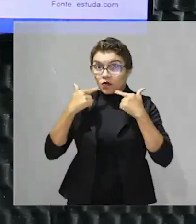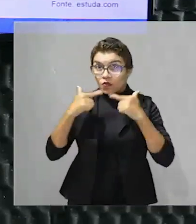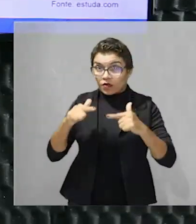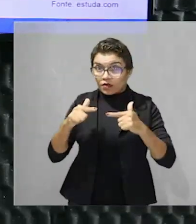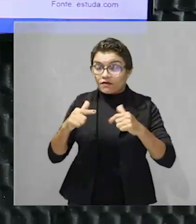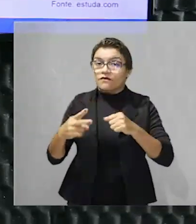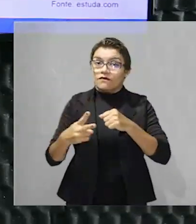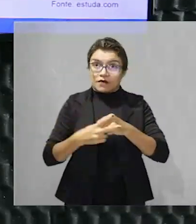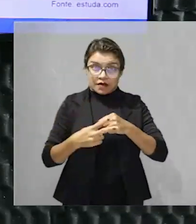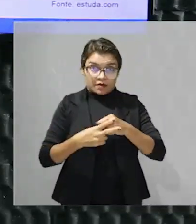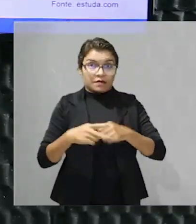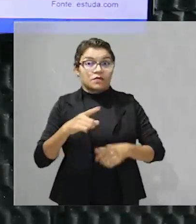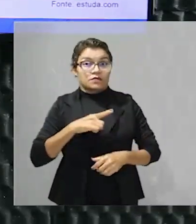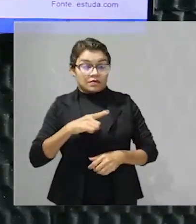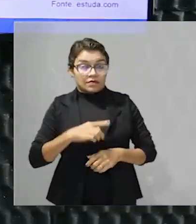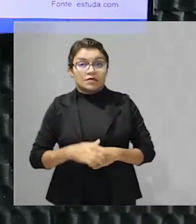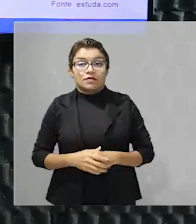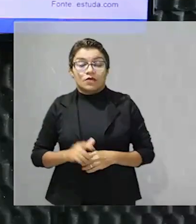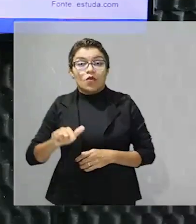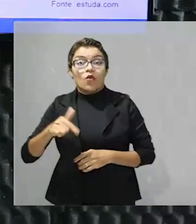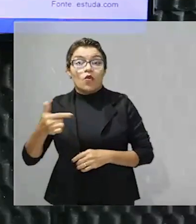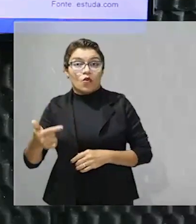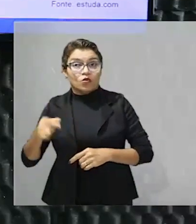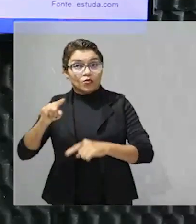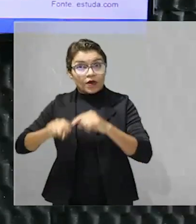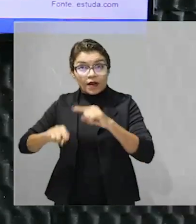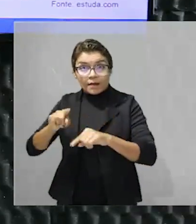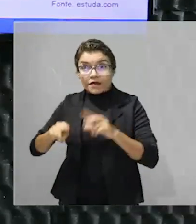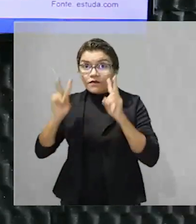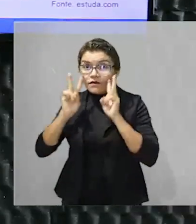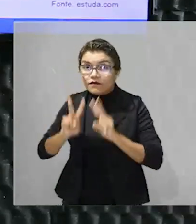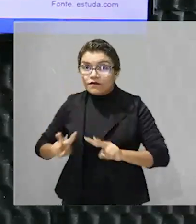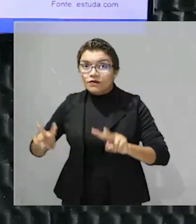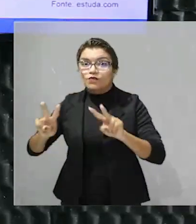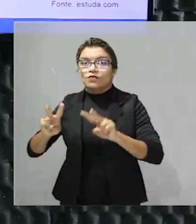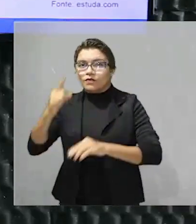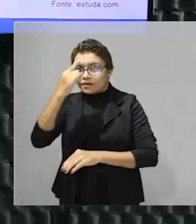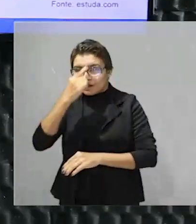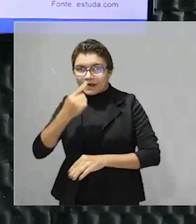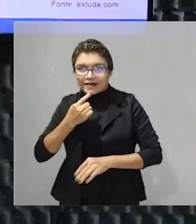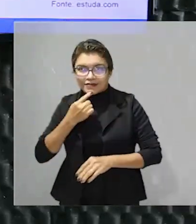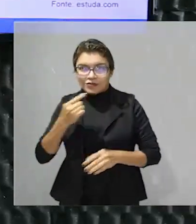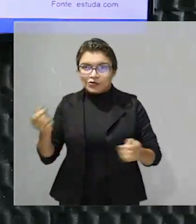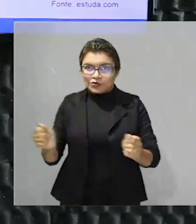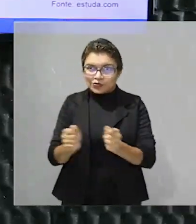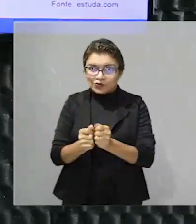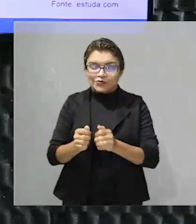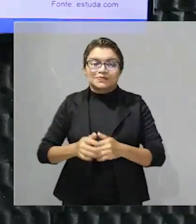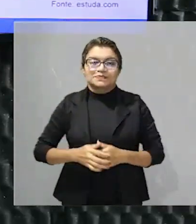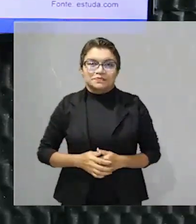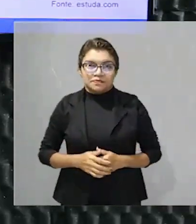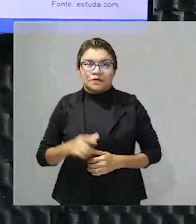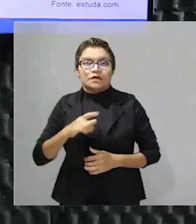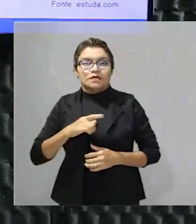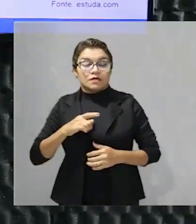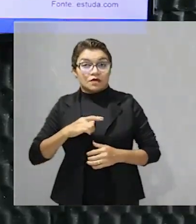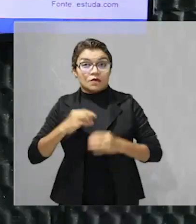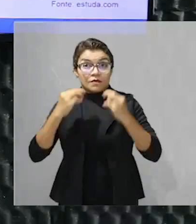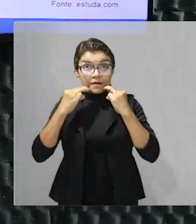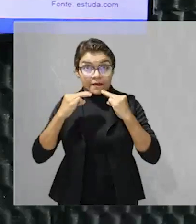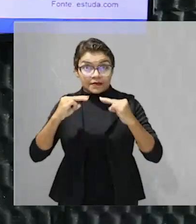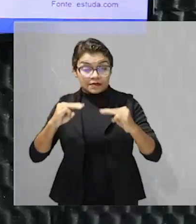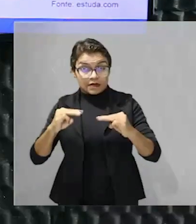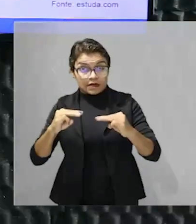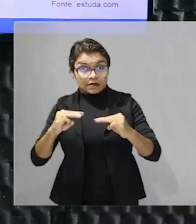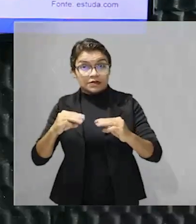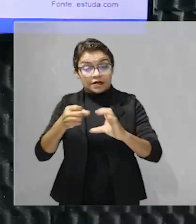texto escrito, com o elemento visual, a imagem. Eles têm como mensagem ou como recurso,